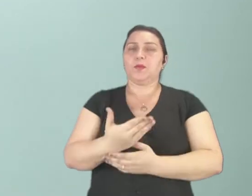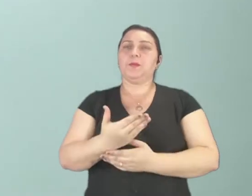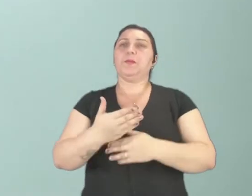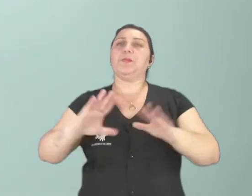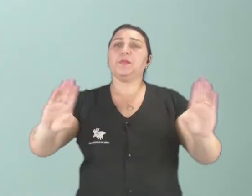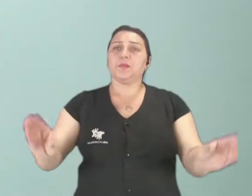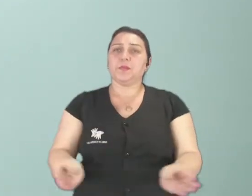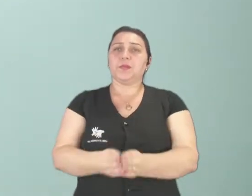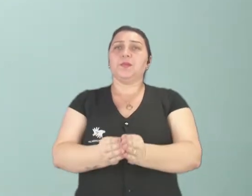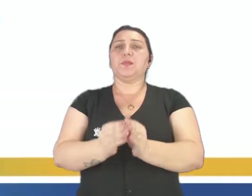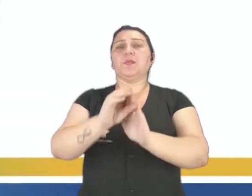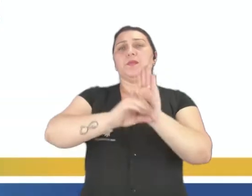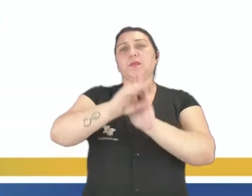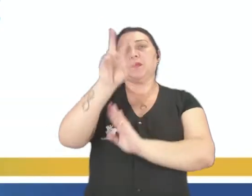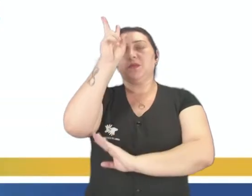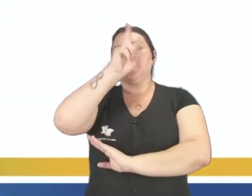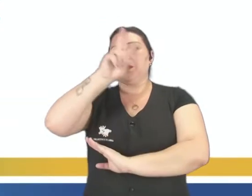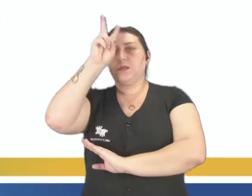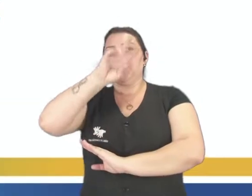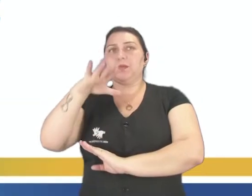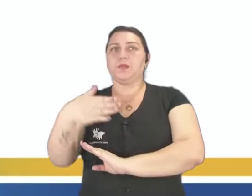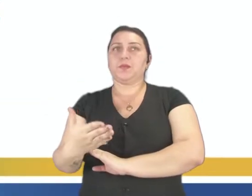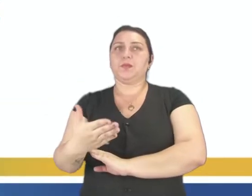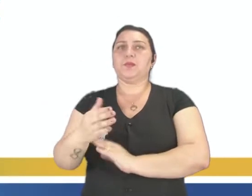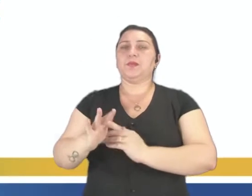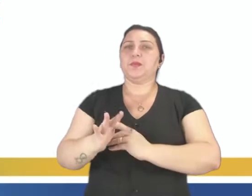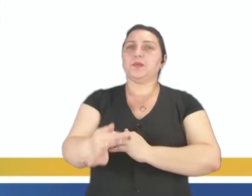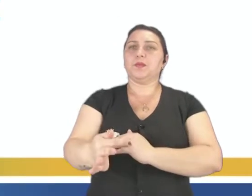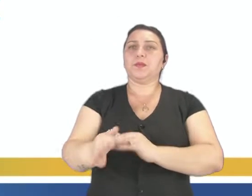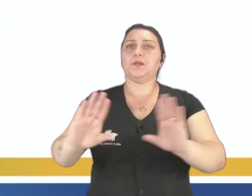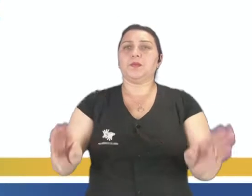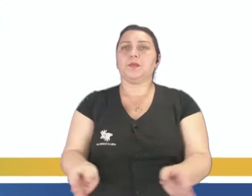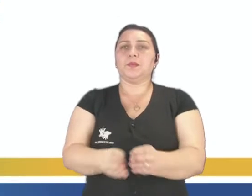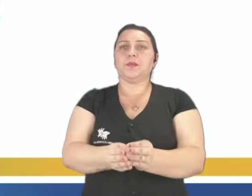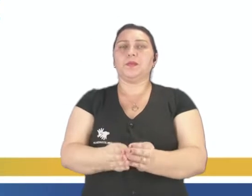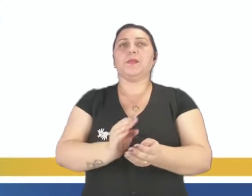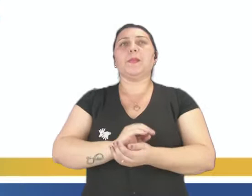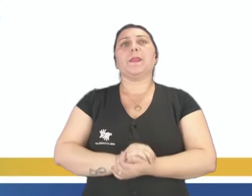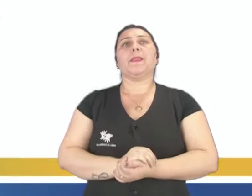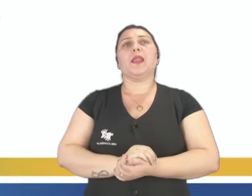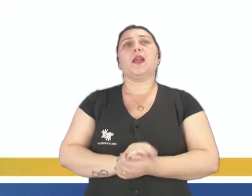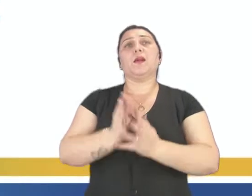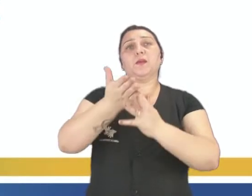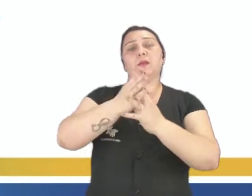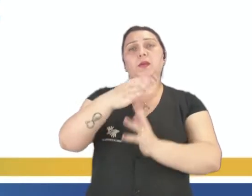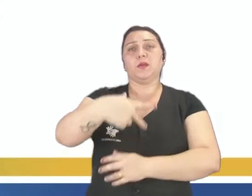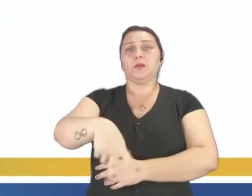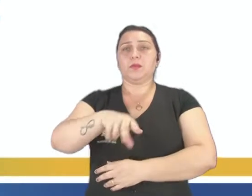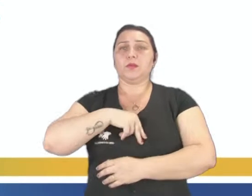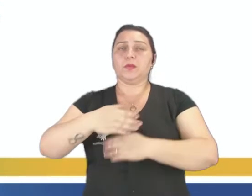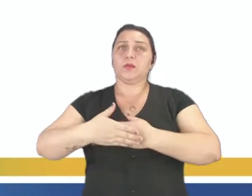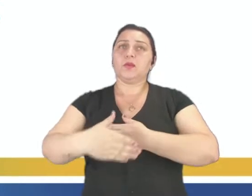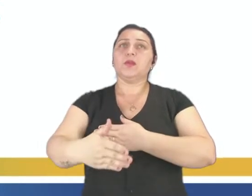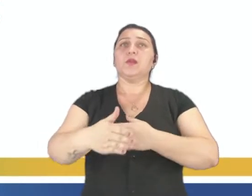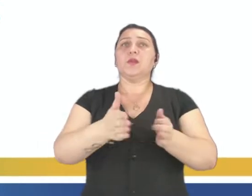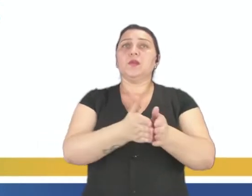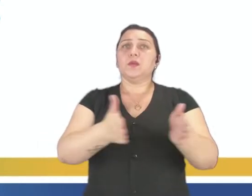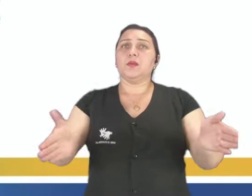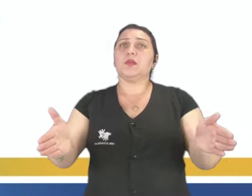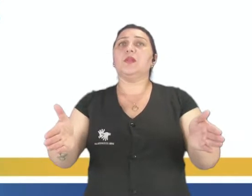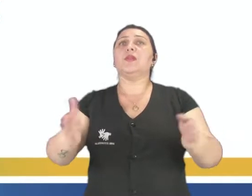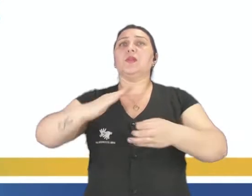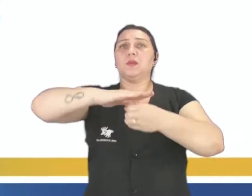lá? O contexto histórico, de uma forma breve, um resumo. O barroco em Portugal, ele inicia-se durante o